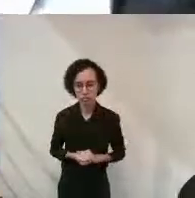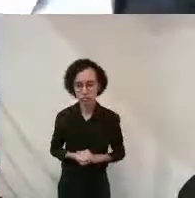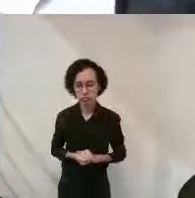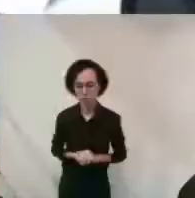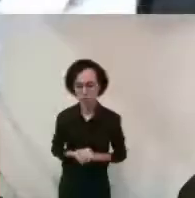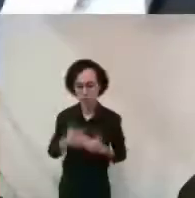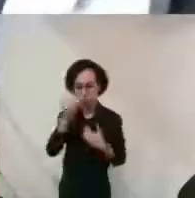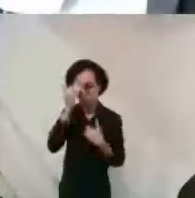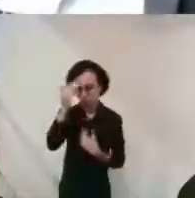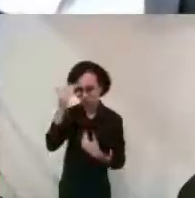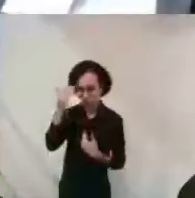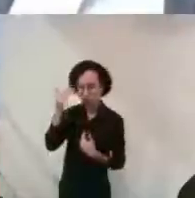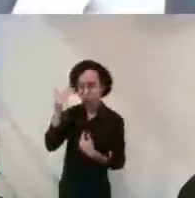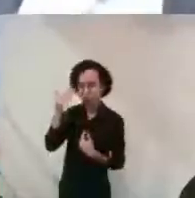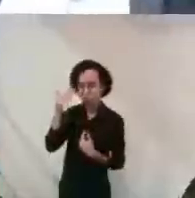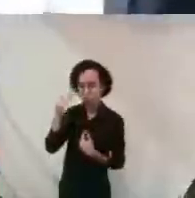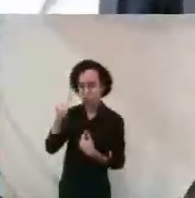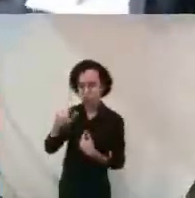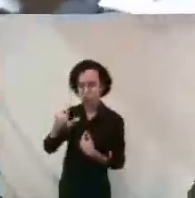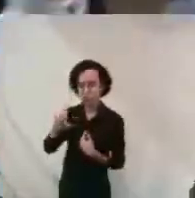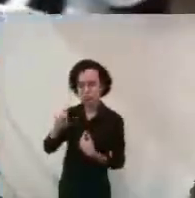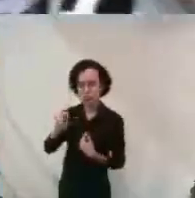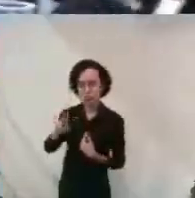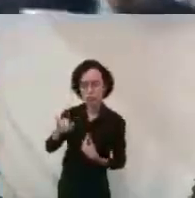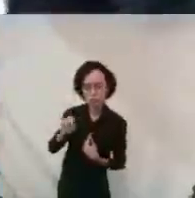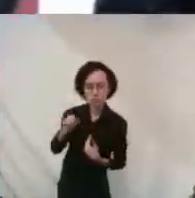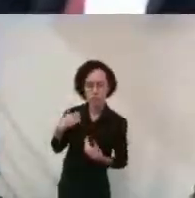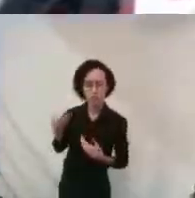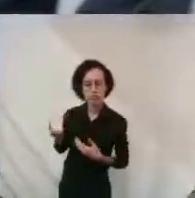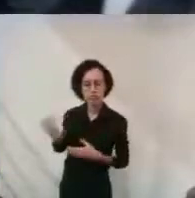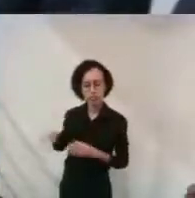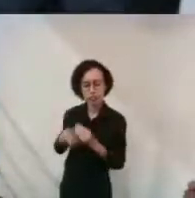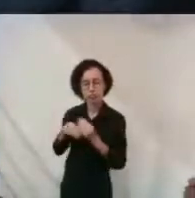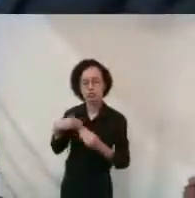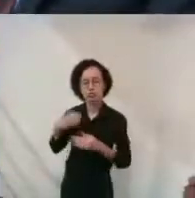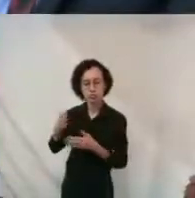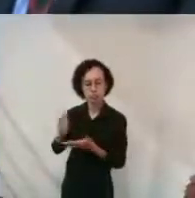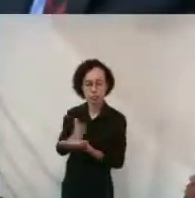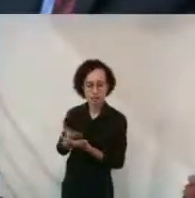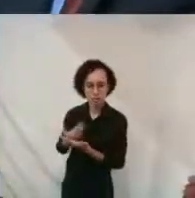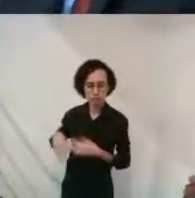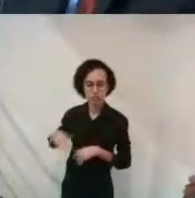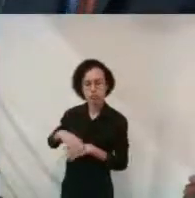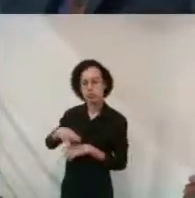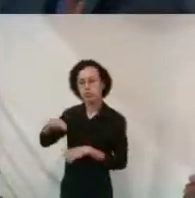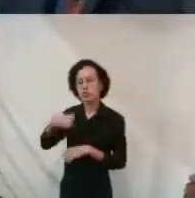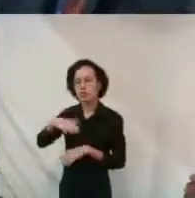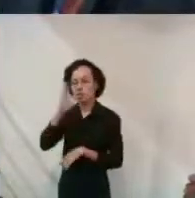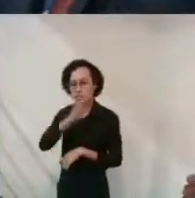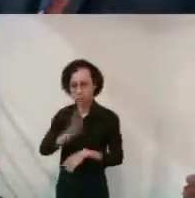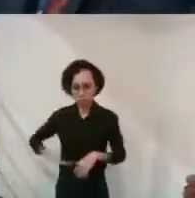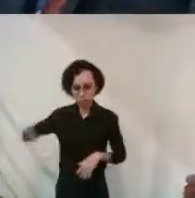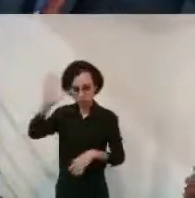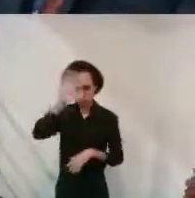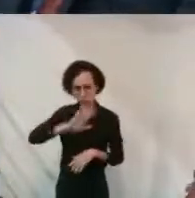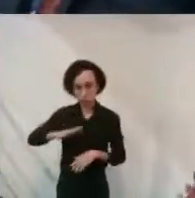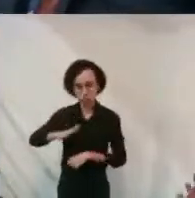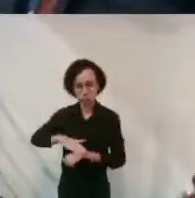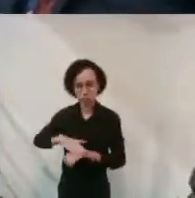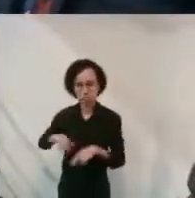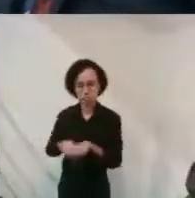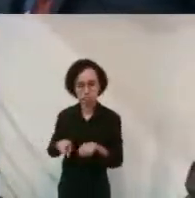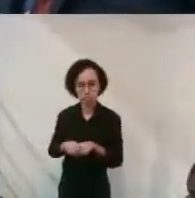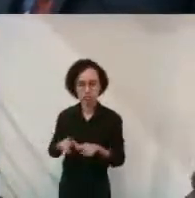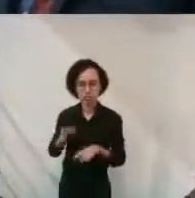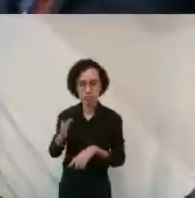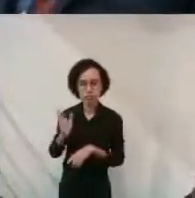Muito obrigada, doutora Luiz, por contribuir com o nosso material, com essa visão do norte do país, por ter cumprido o tempo também aqui. Estamos